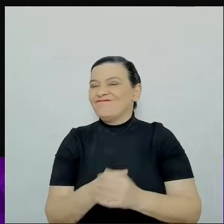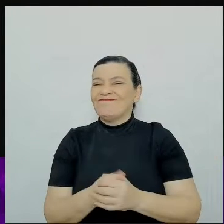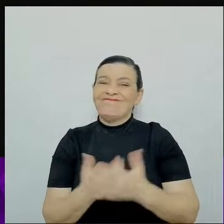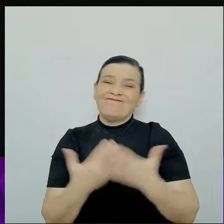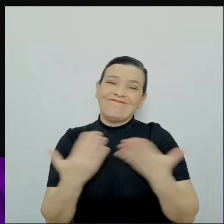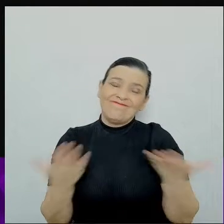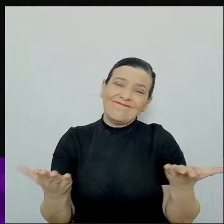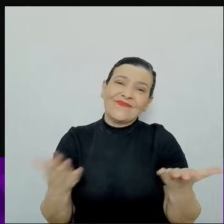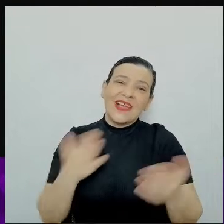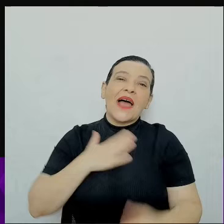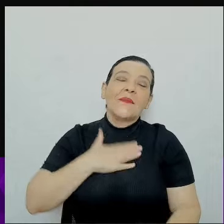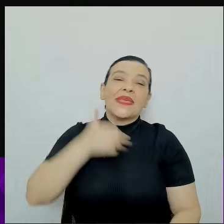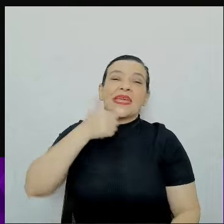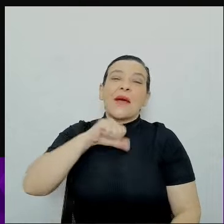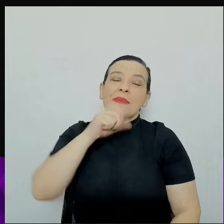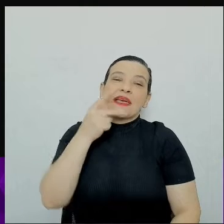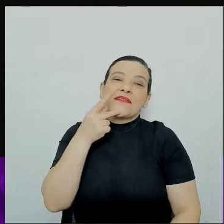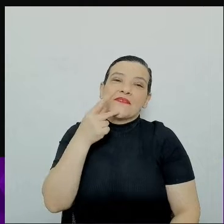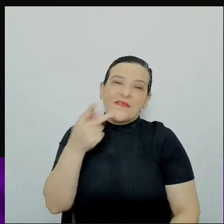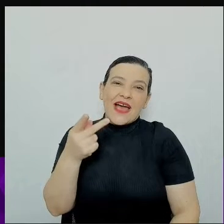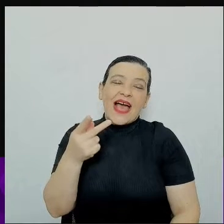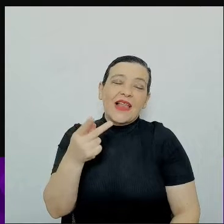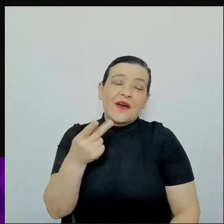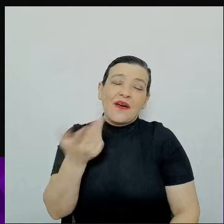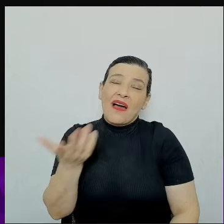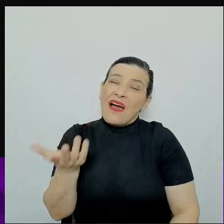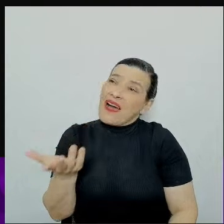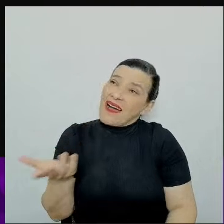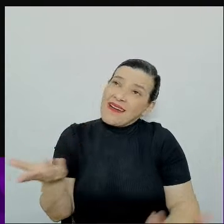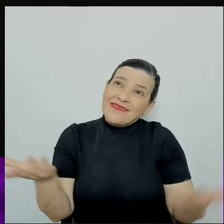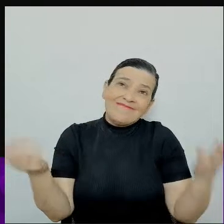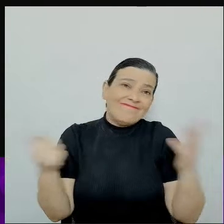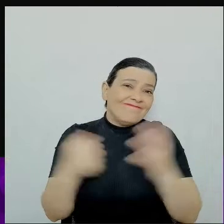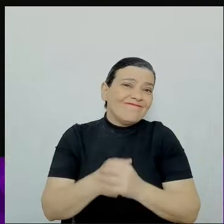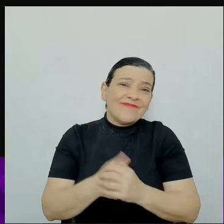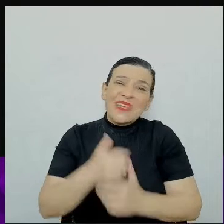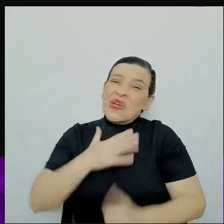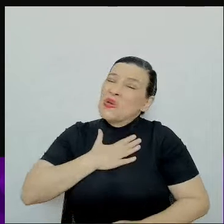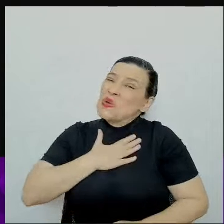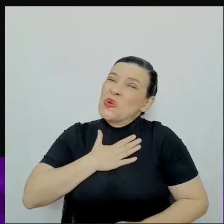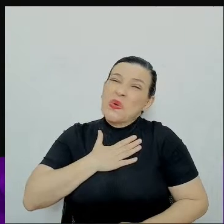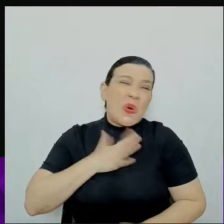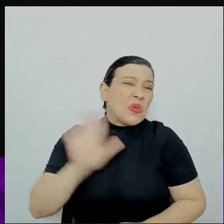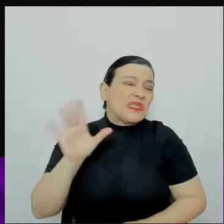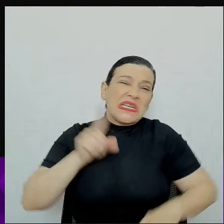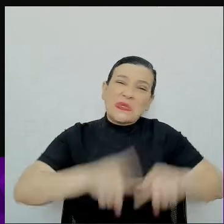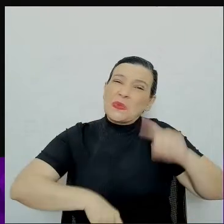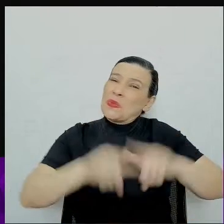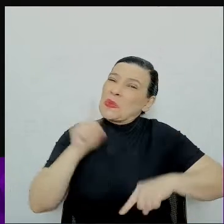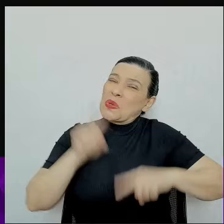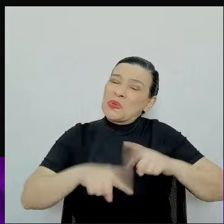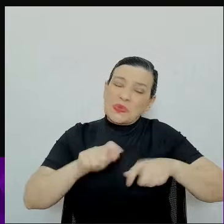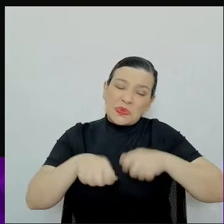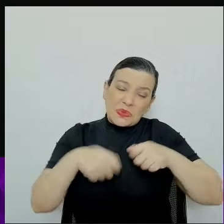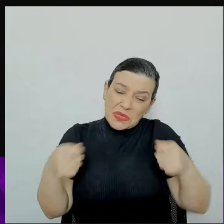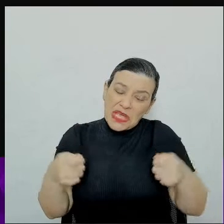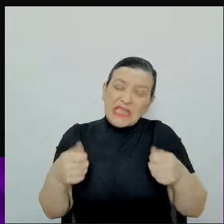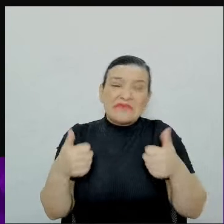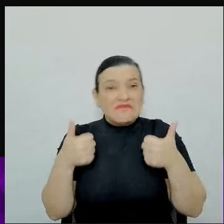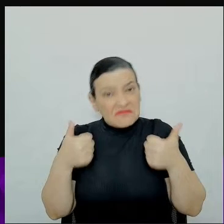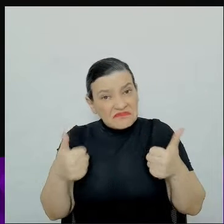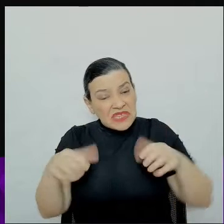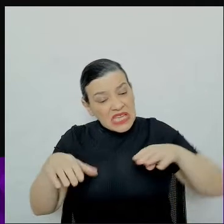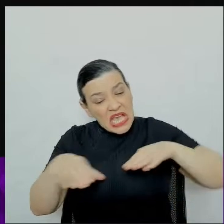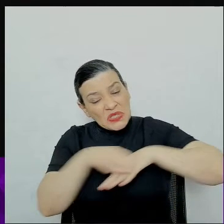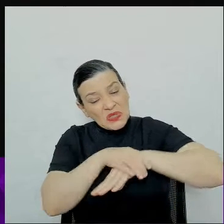mãe me chama de Moniquinha. Nossa, Moniquinha, então, eu não gostei do material do tênis, até que encaixou legal no meu pé,